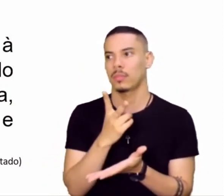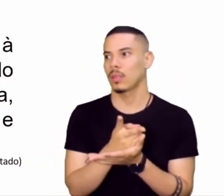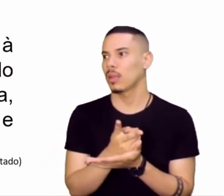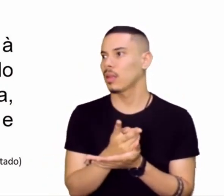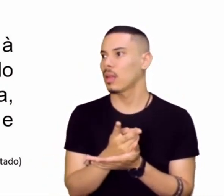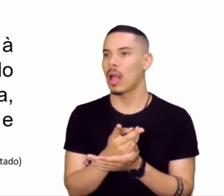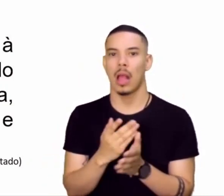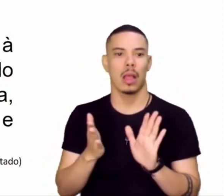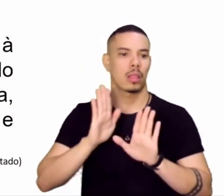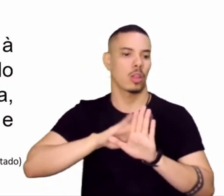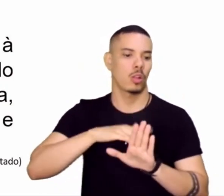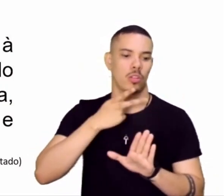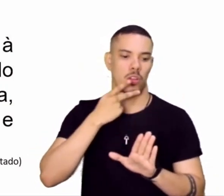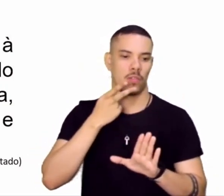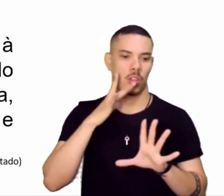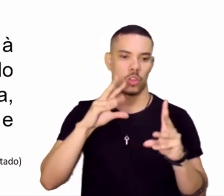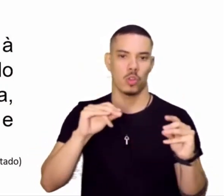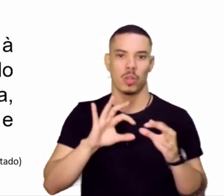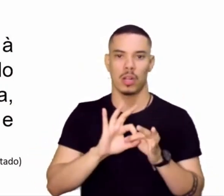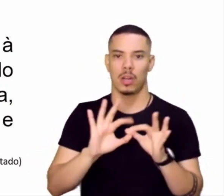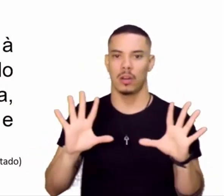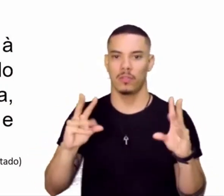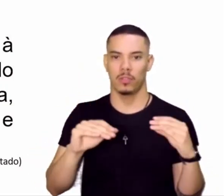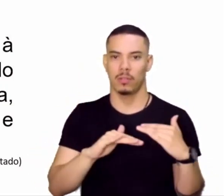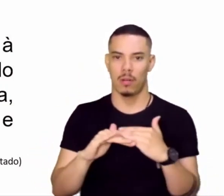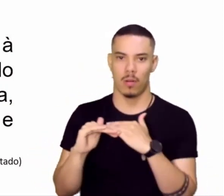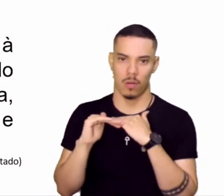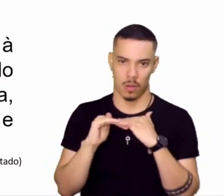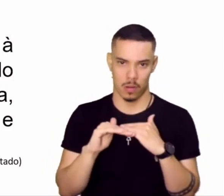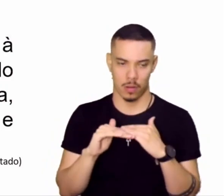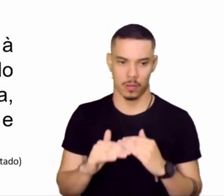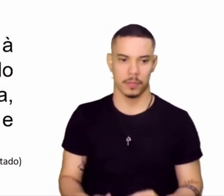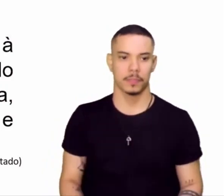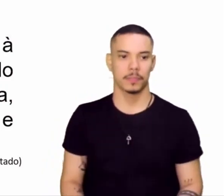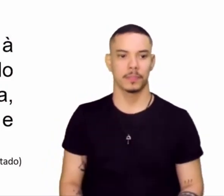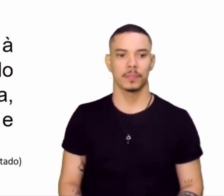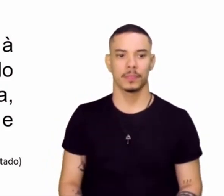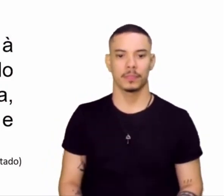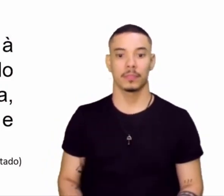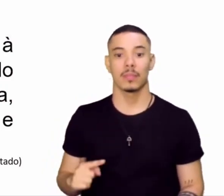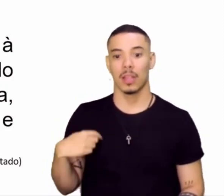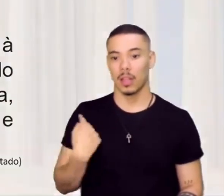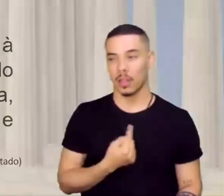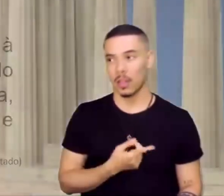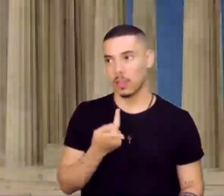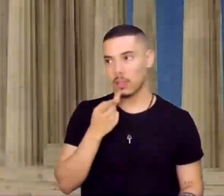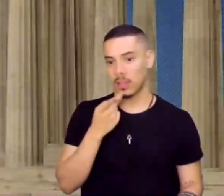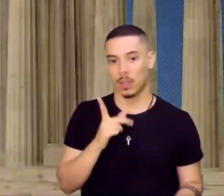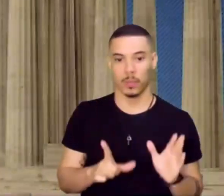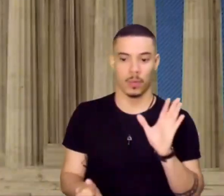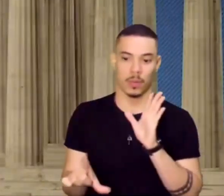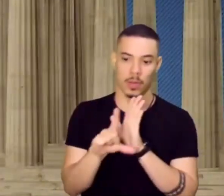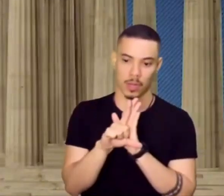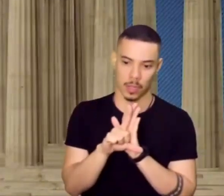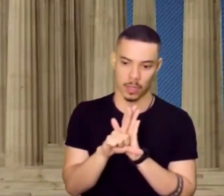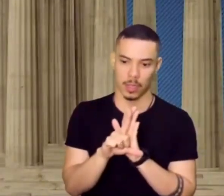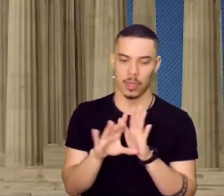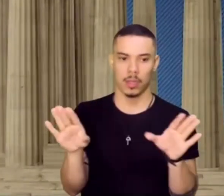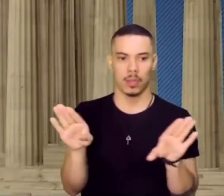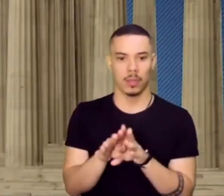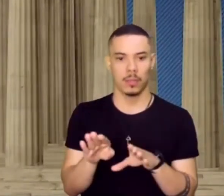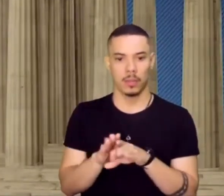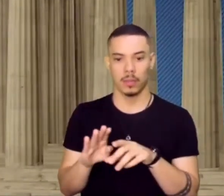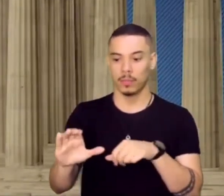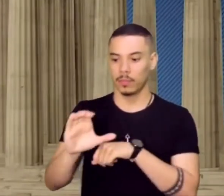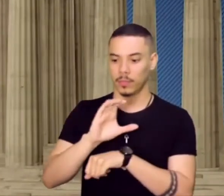Então tá aí. A gente falamos aí um pouco sobre as leis, sobre a questão da